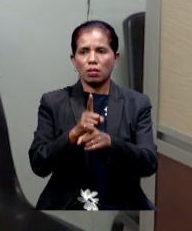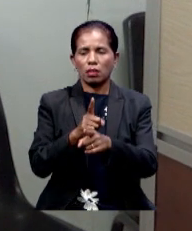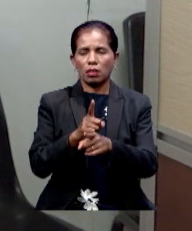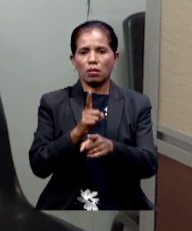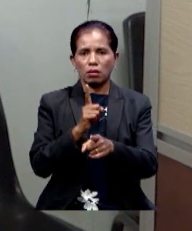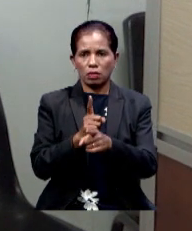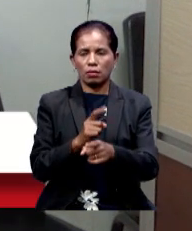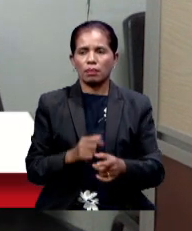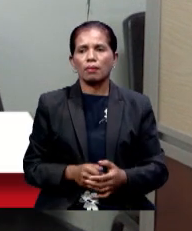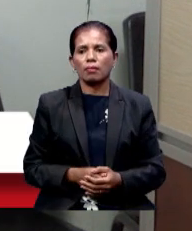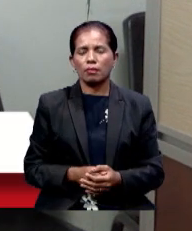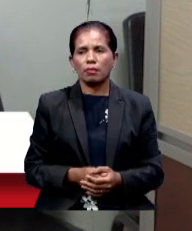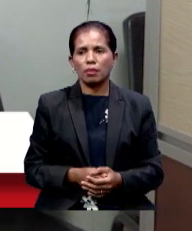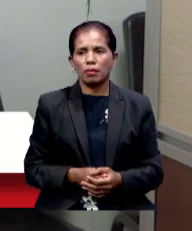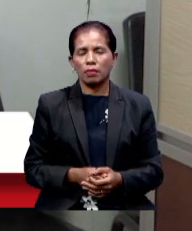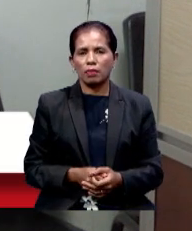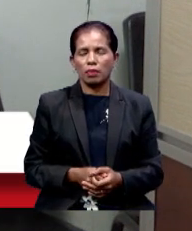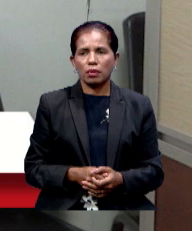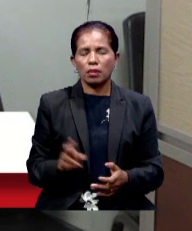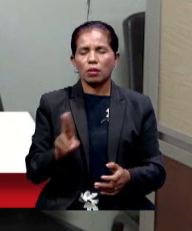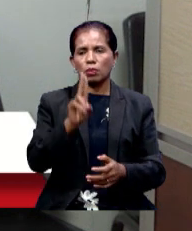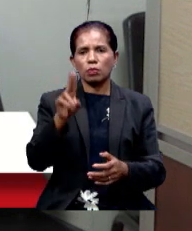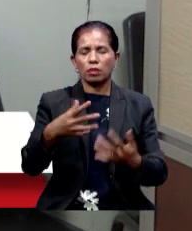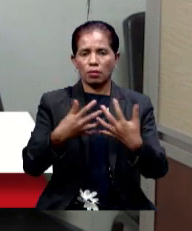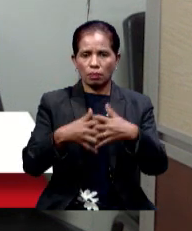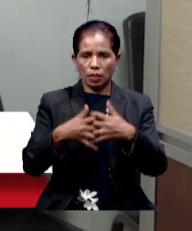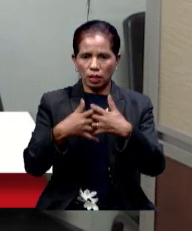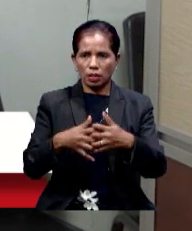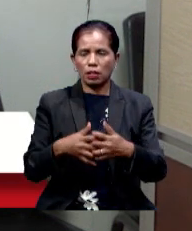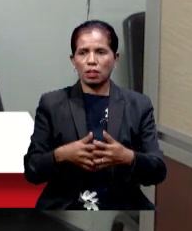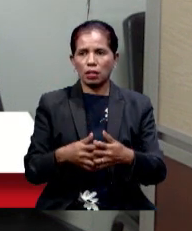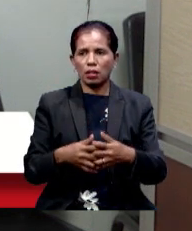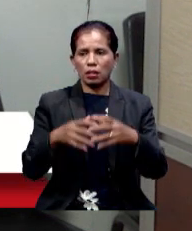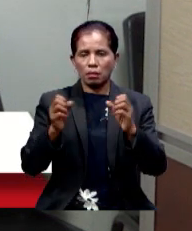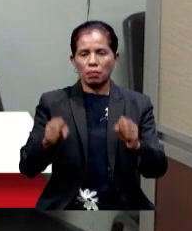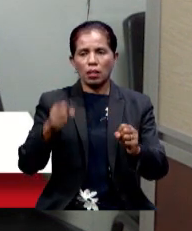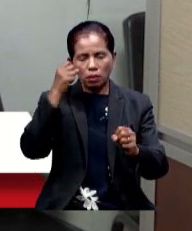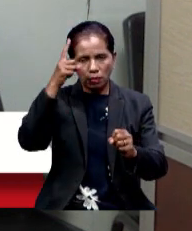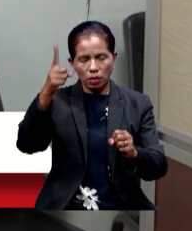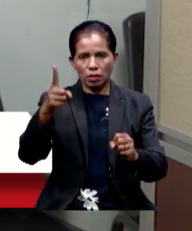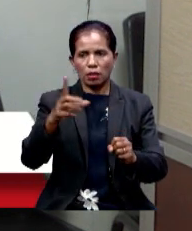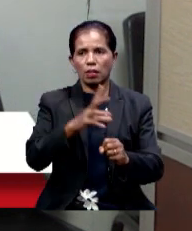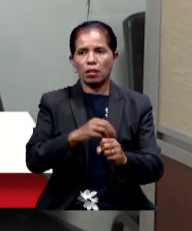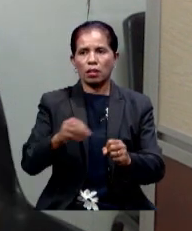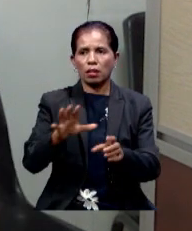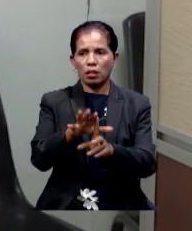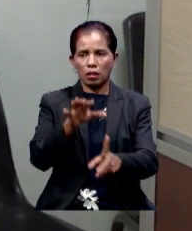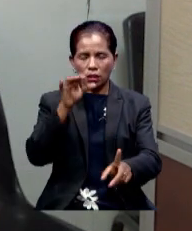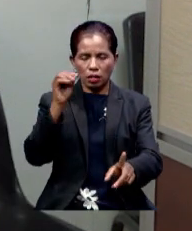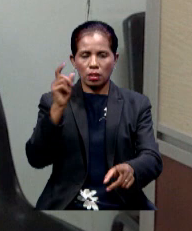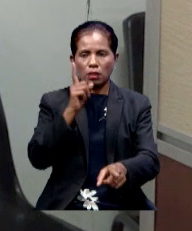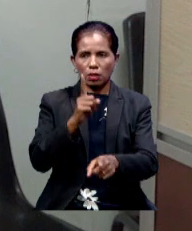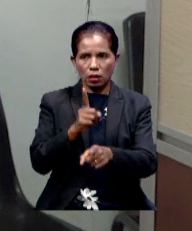né então se usa máquina nie bel compreende nie bel compreende mas nie hili de los né